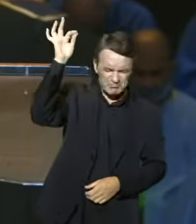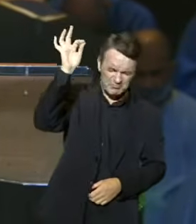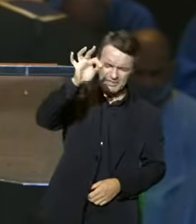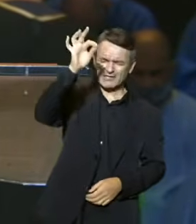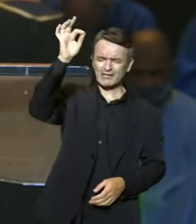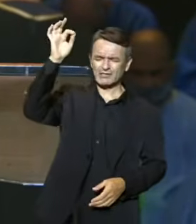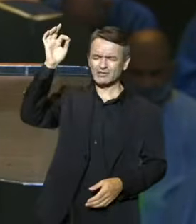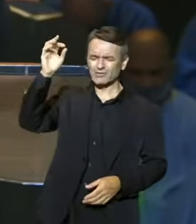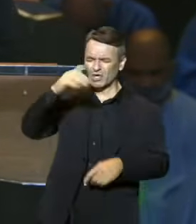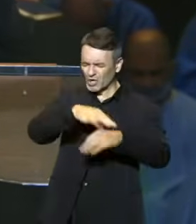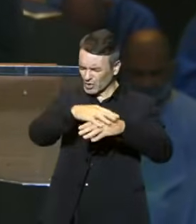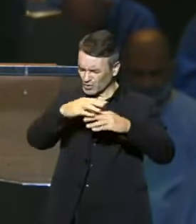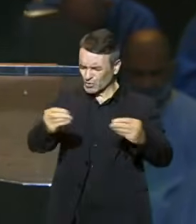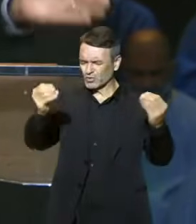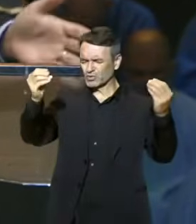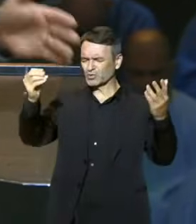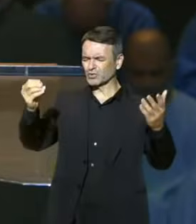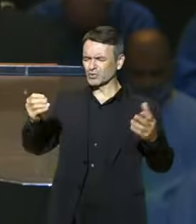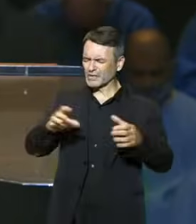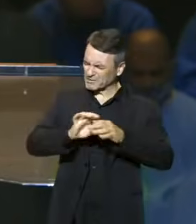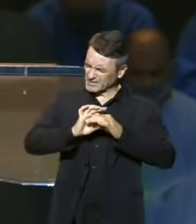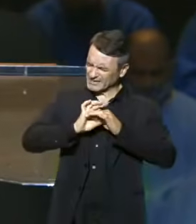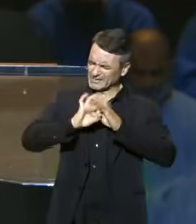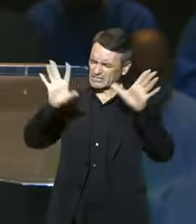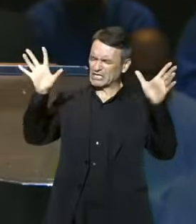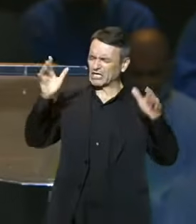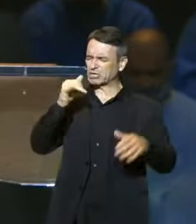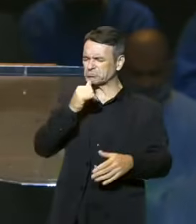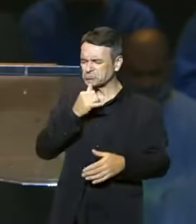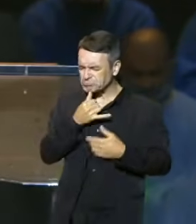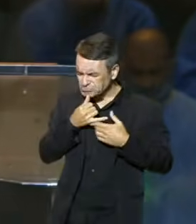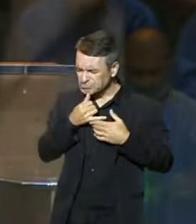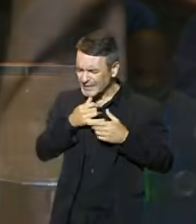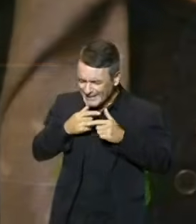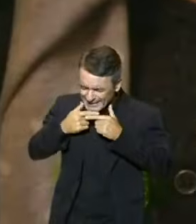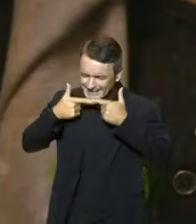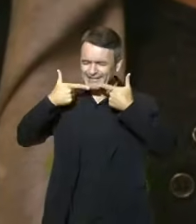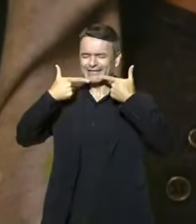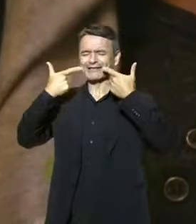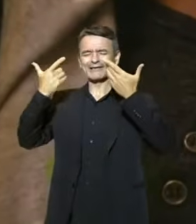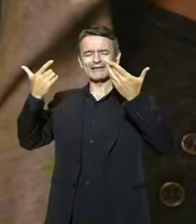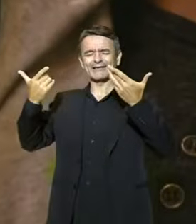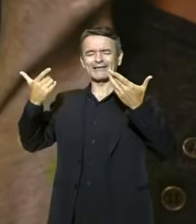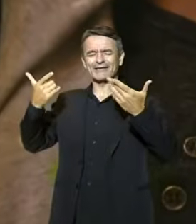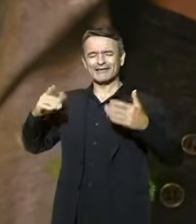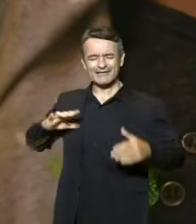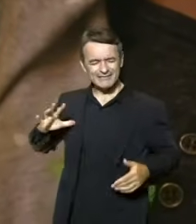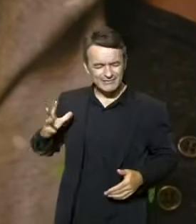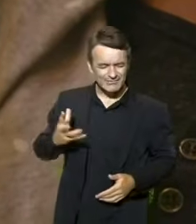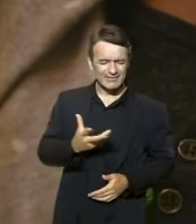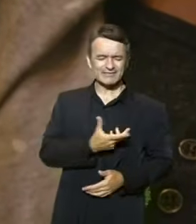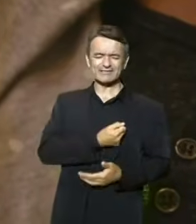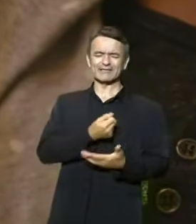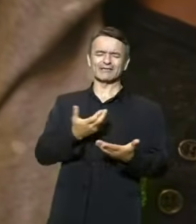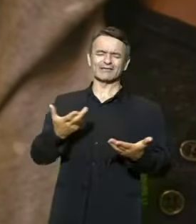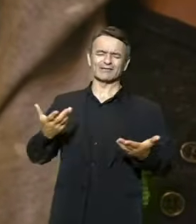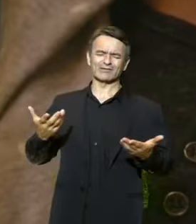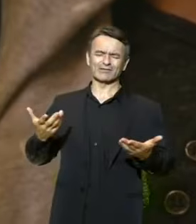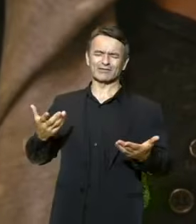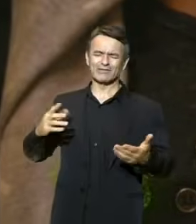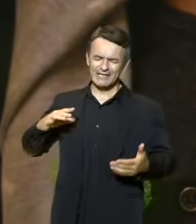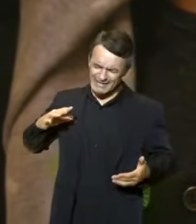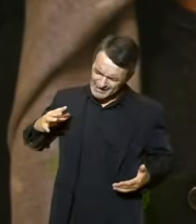cura. Ó Deus, ao invés da tristeza, ao invés da murmuração, a alegria da salvação, a alegria